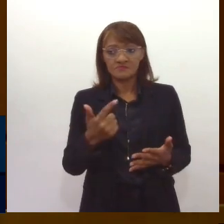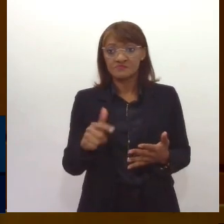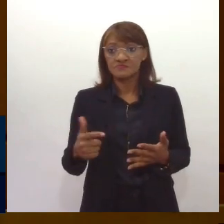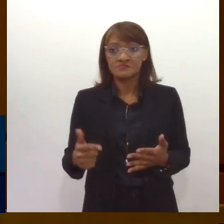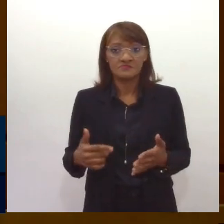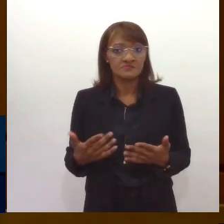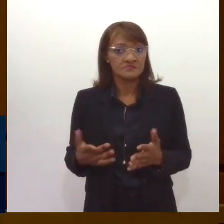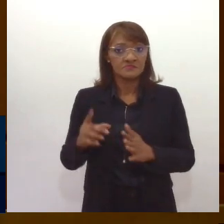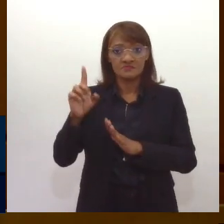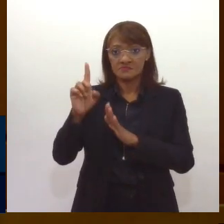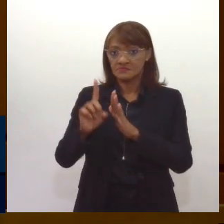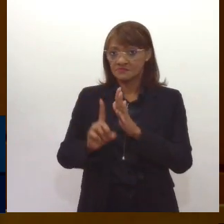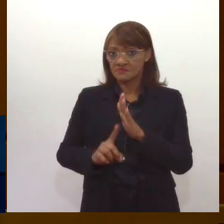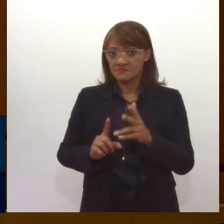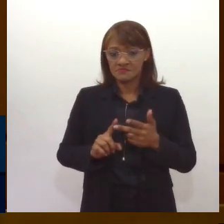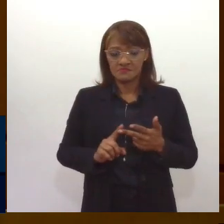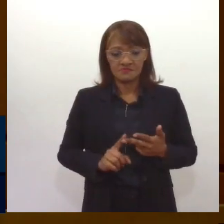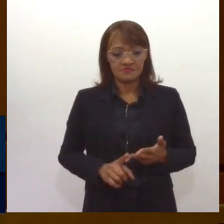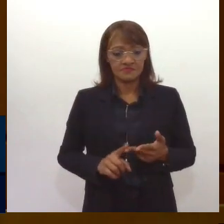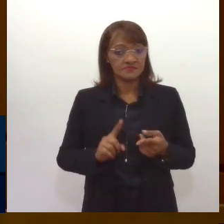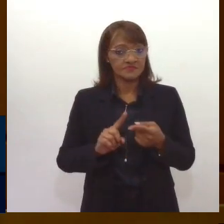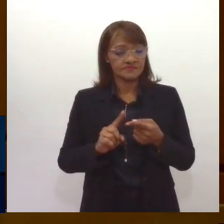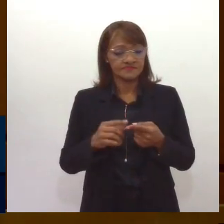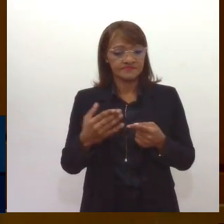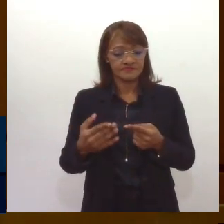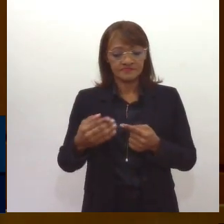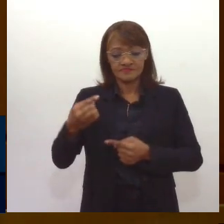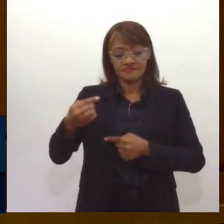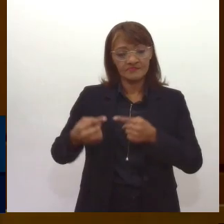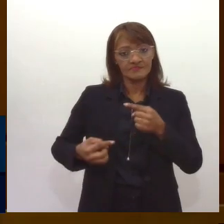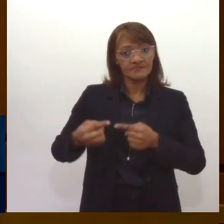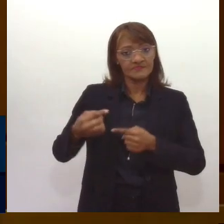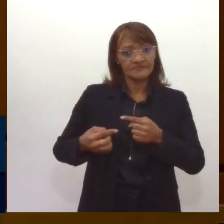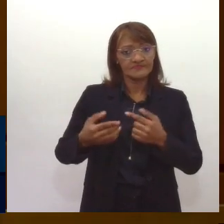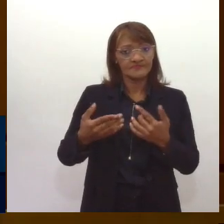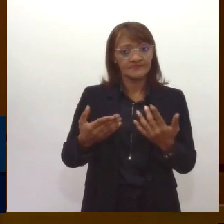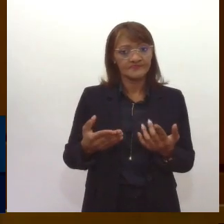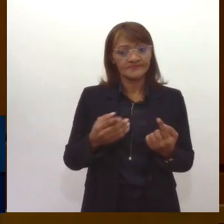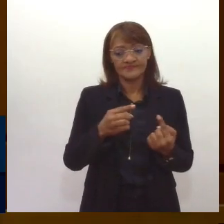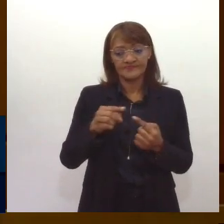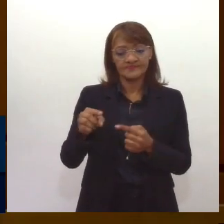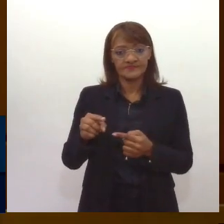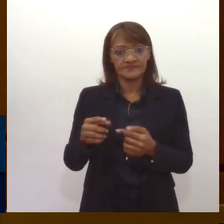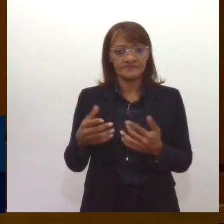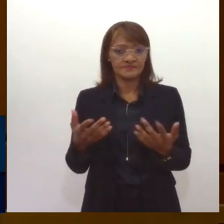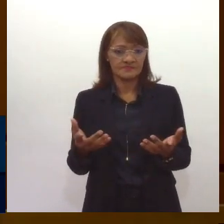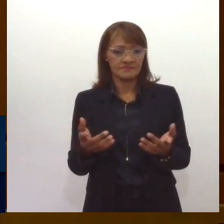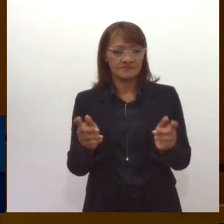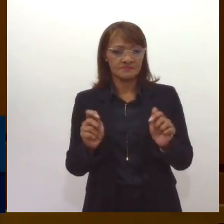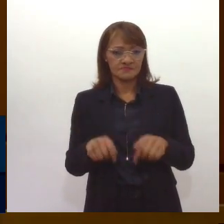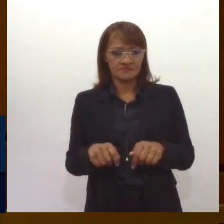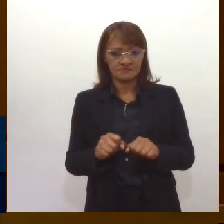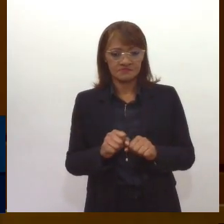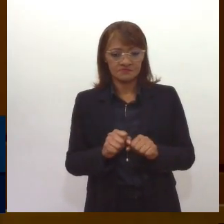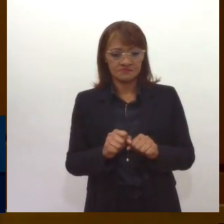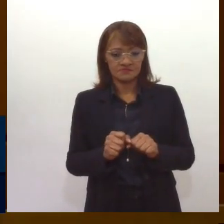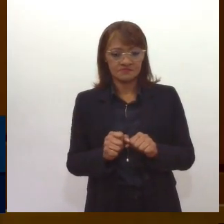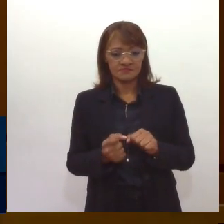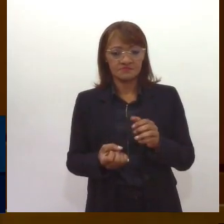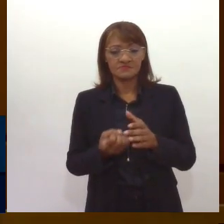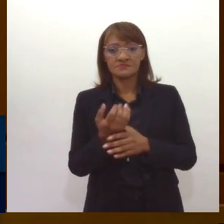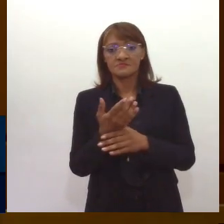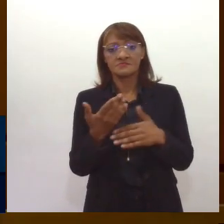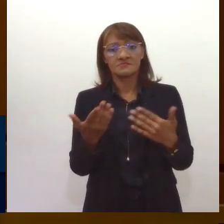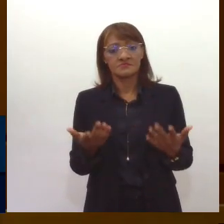das políticas públicas para que programas sejam executados. E aproveito para reforçar aqui que